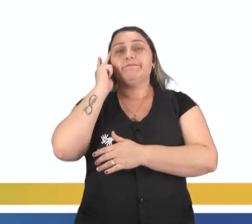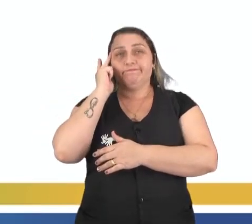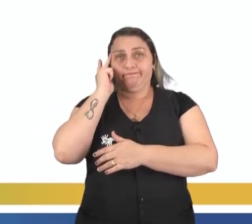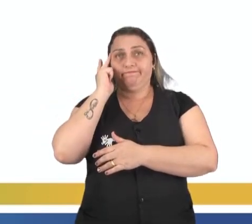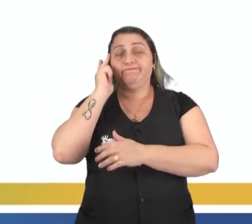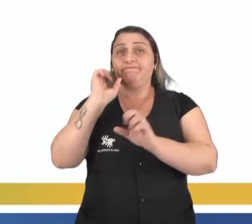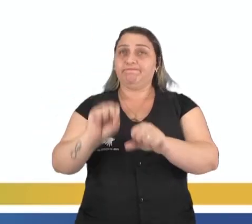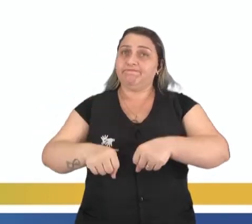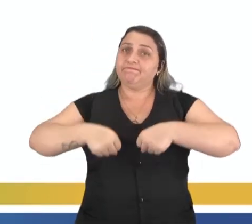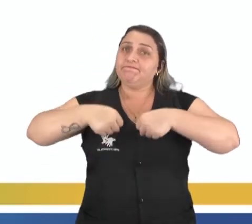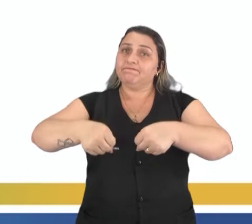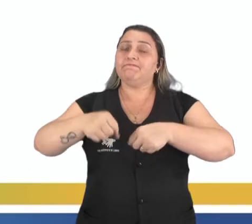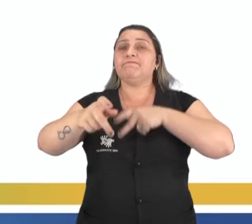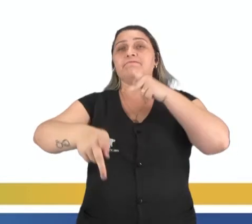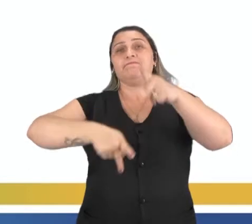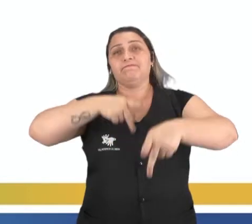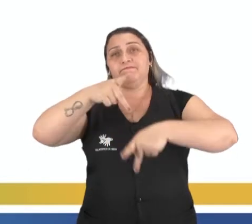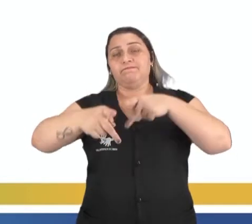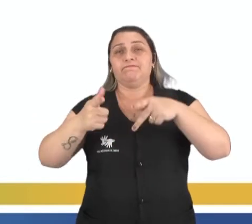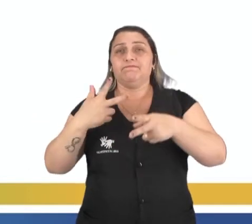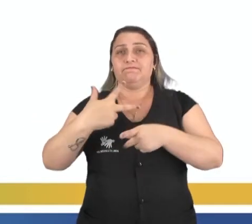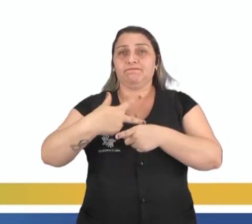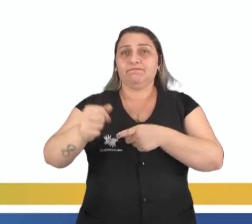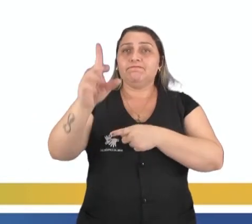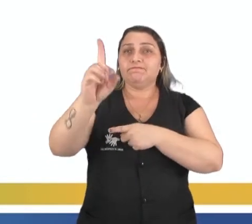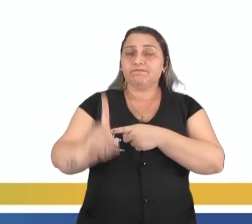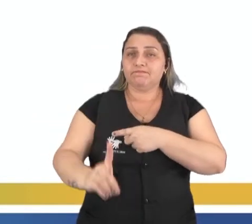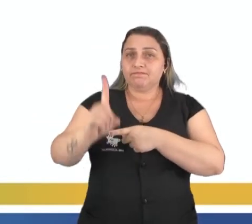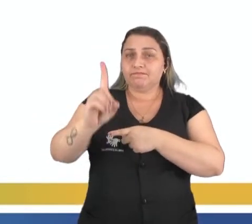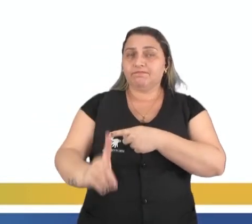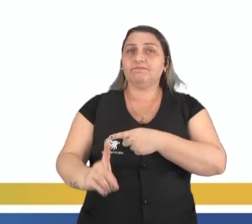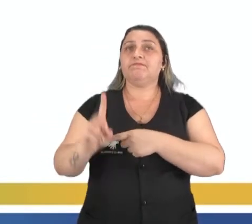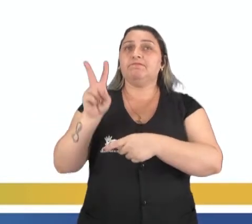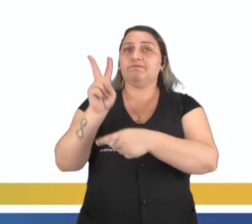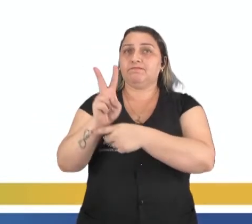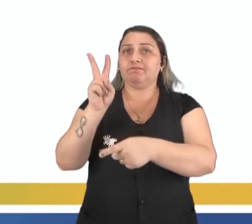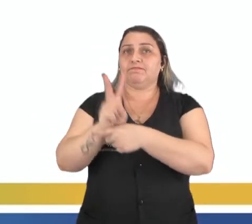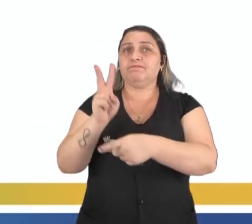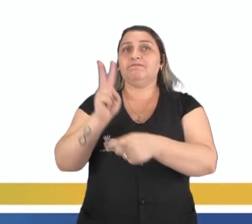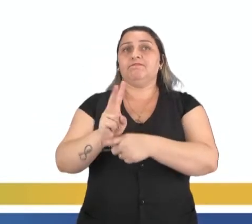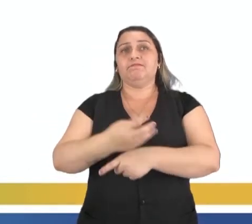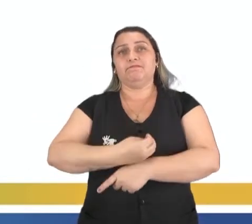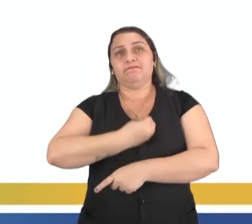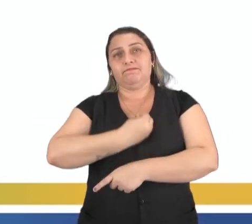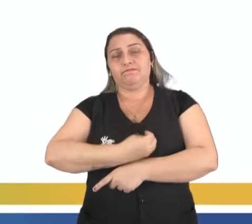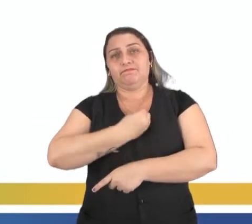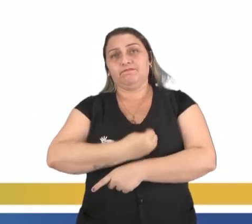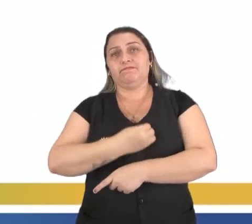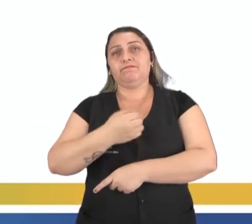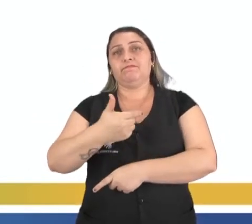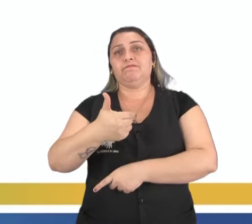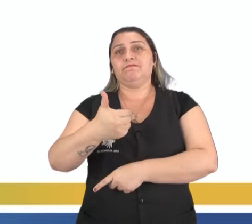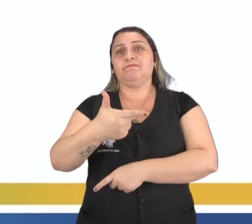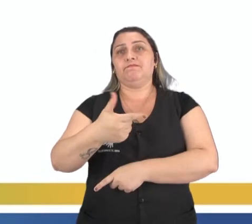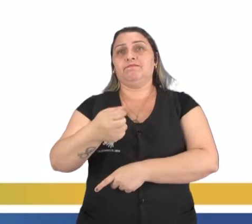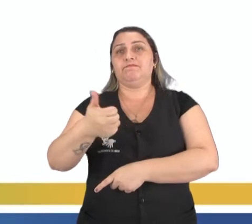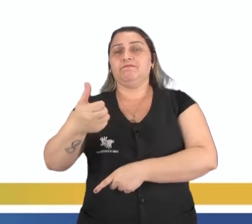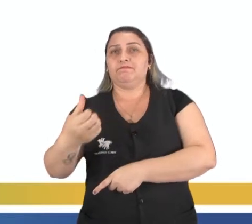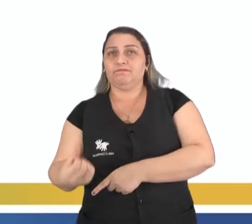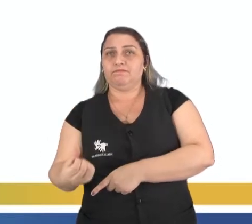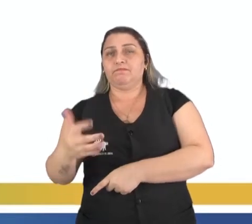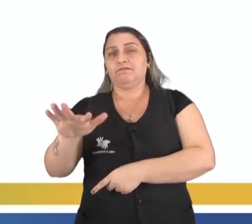muita luta, esse povo tem conquistado direitos que protegem seu modo de vida. Em 2016,